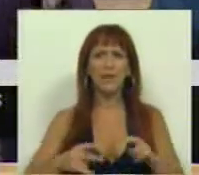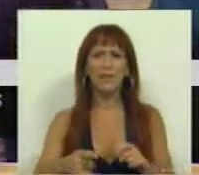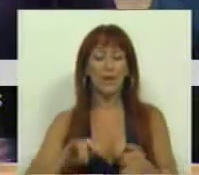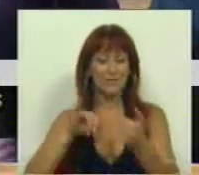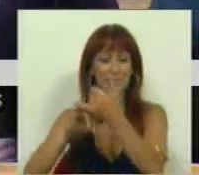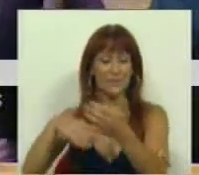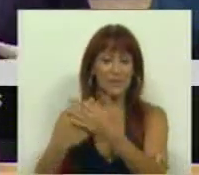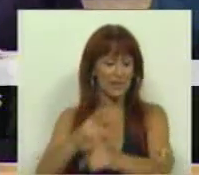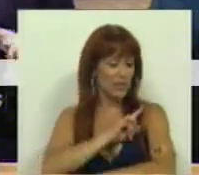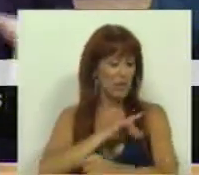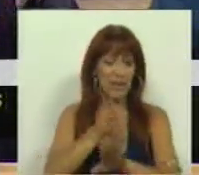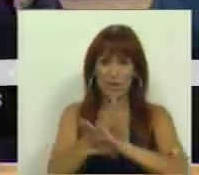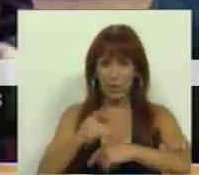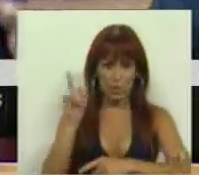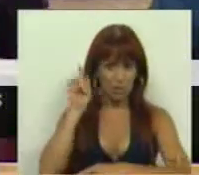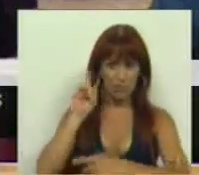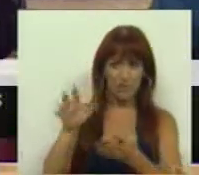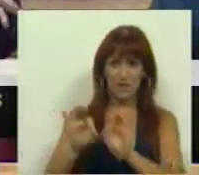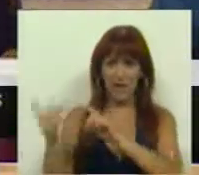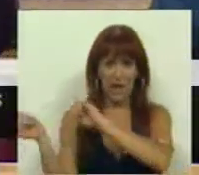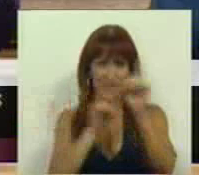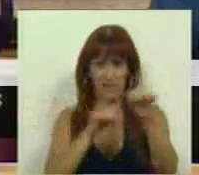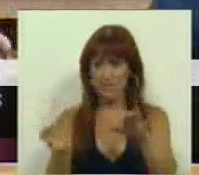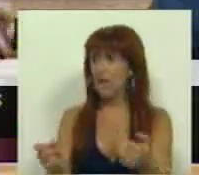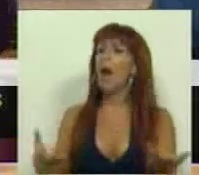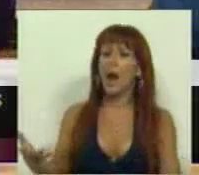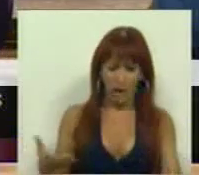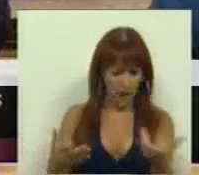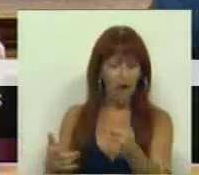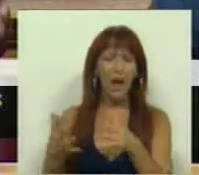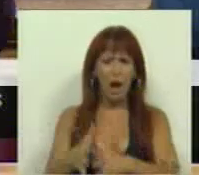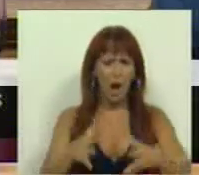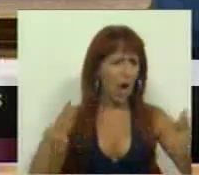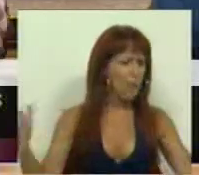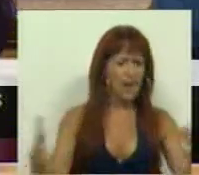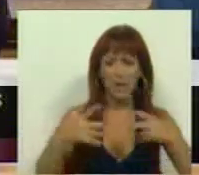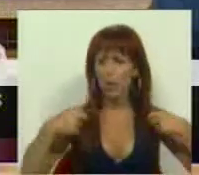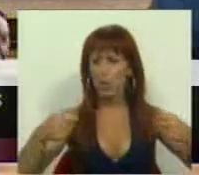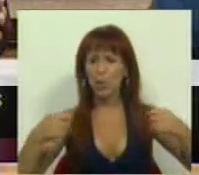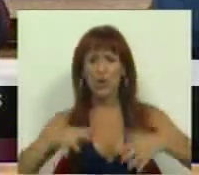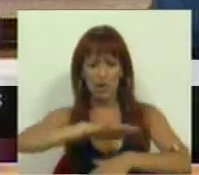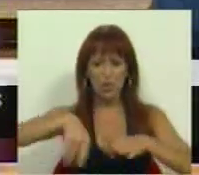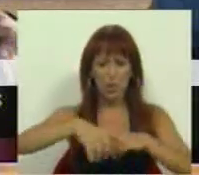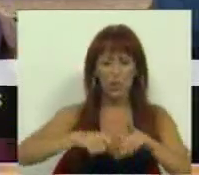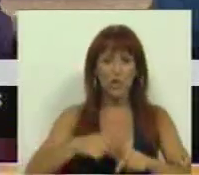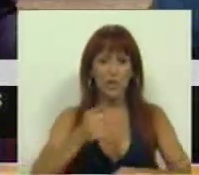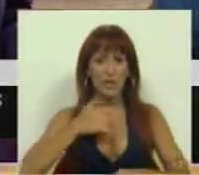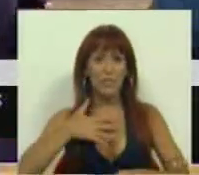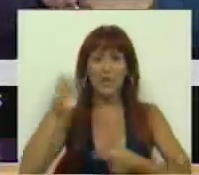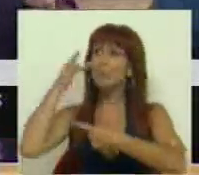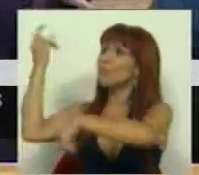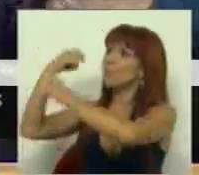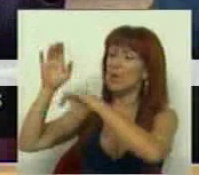privados setores estratégicos como os transportes vão necessariamente aumentar os custos de contexto das empresas